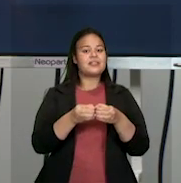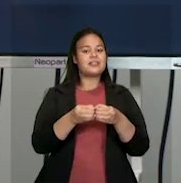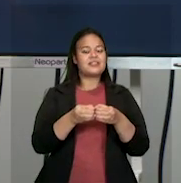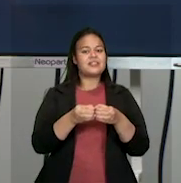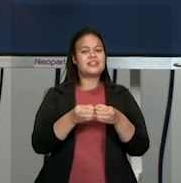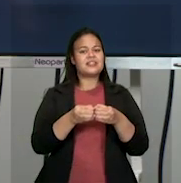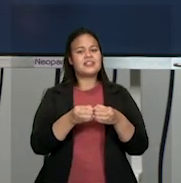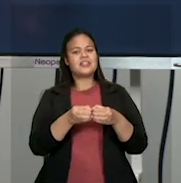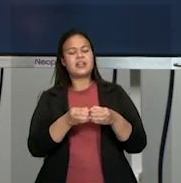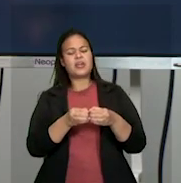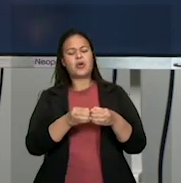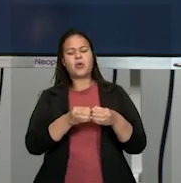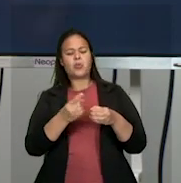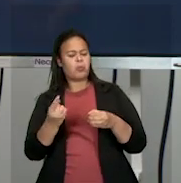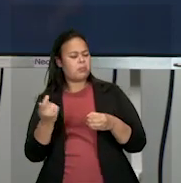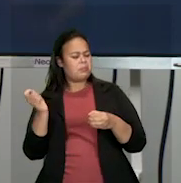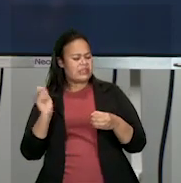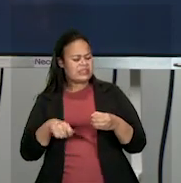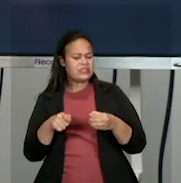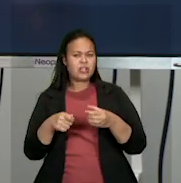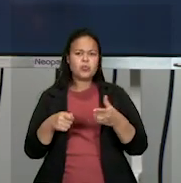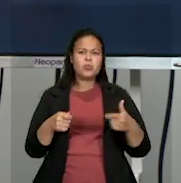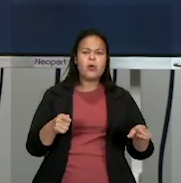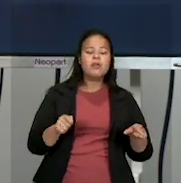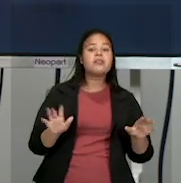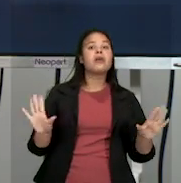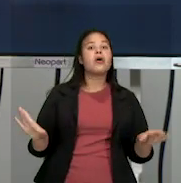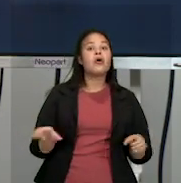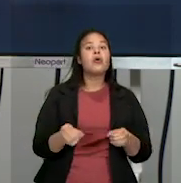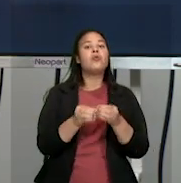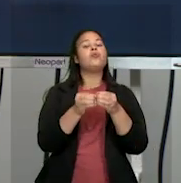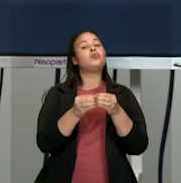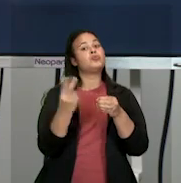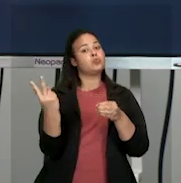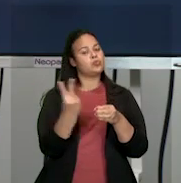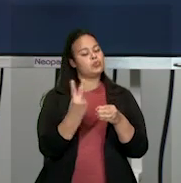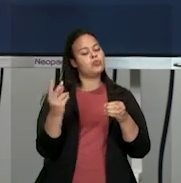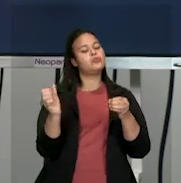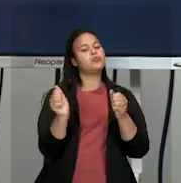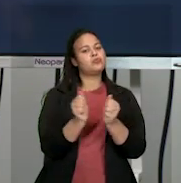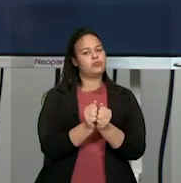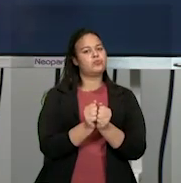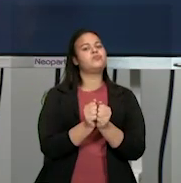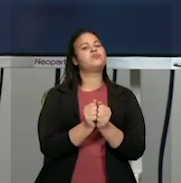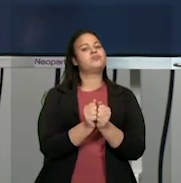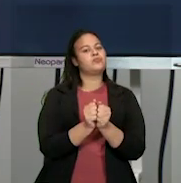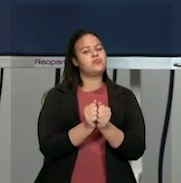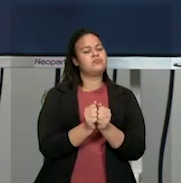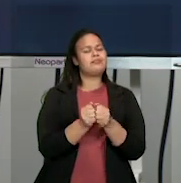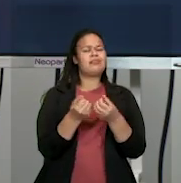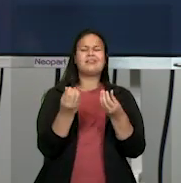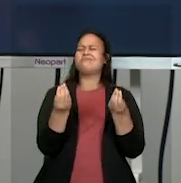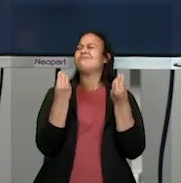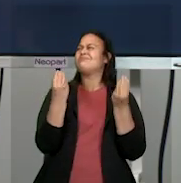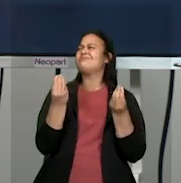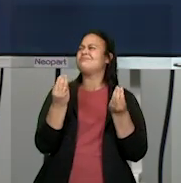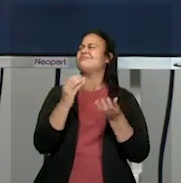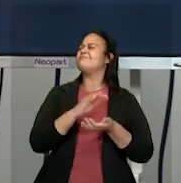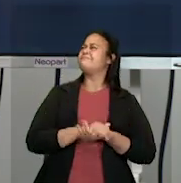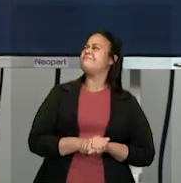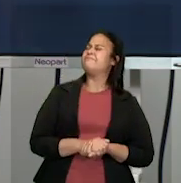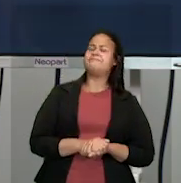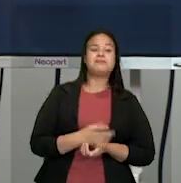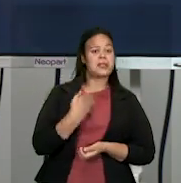que um dependa do outro, é que os dois dependem um do outro mutuamente. Como assim? Olha